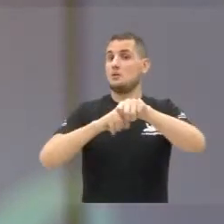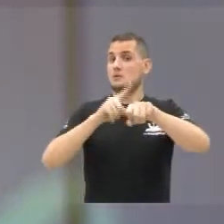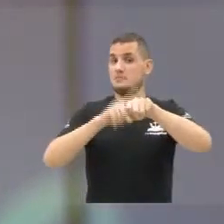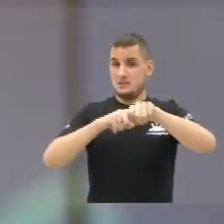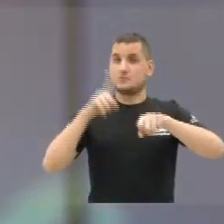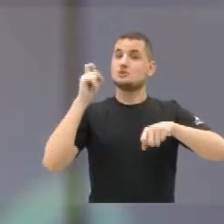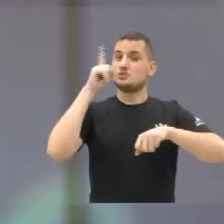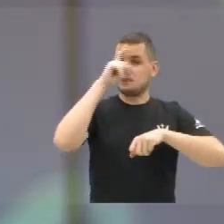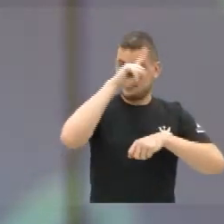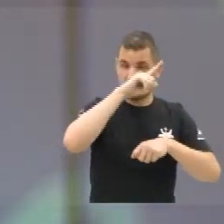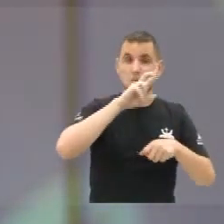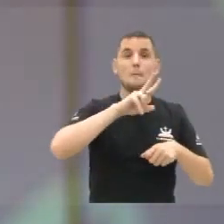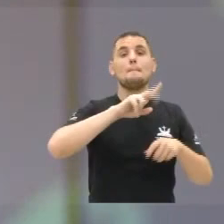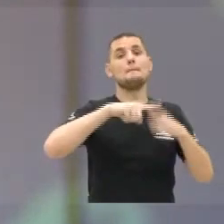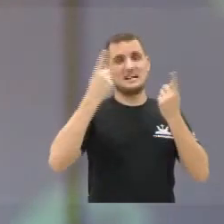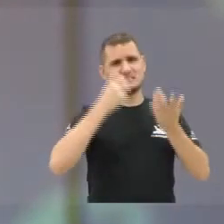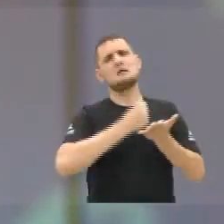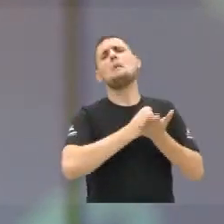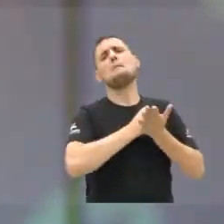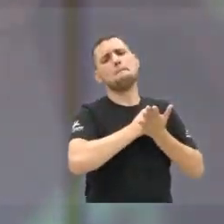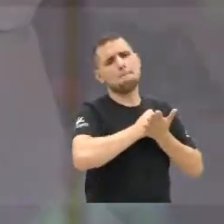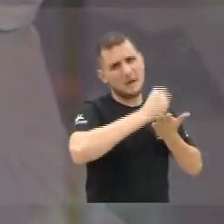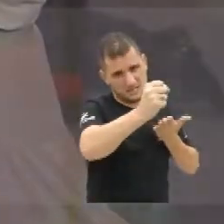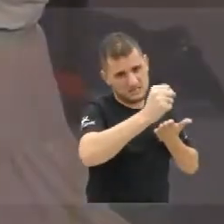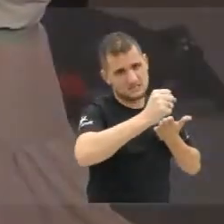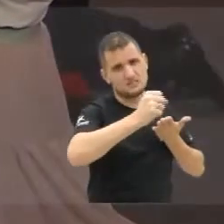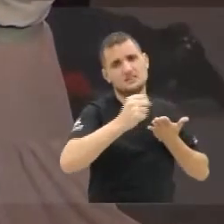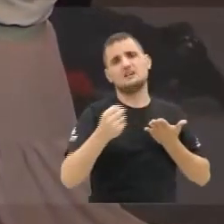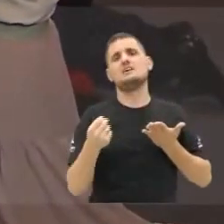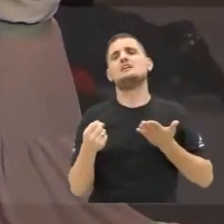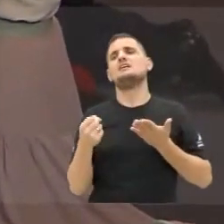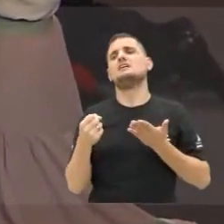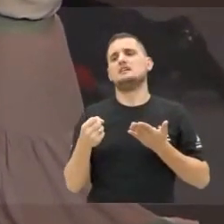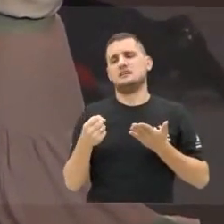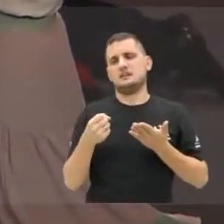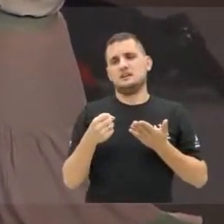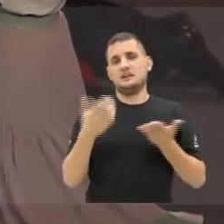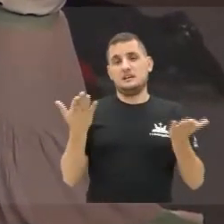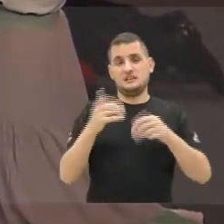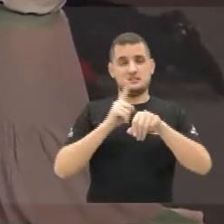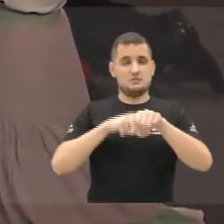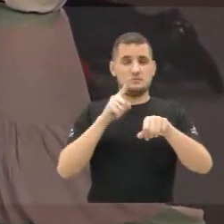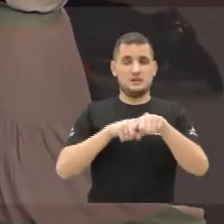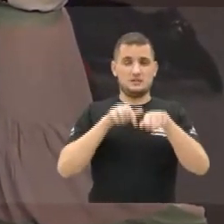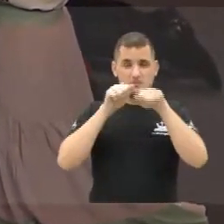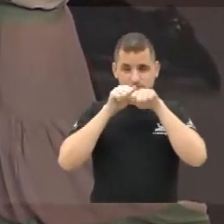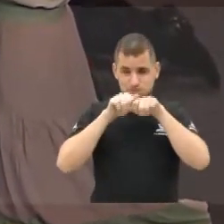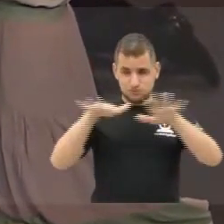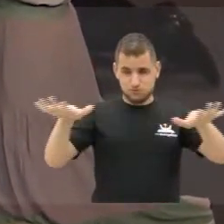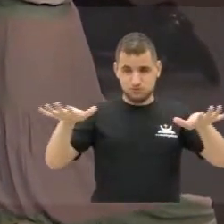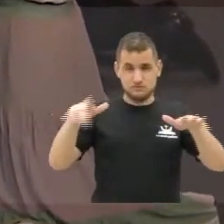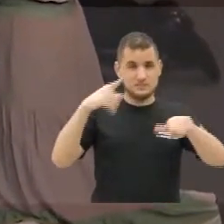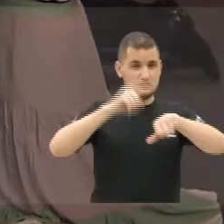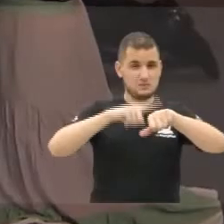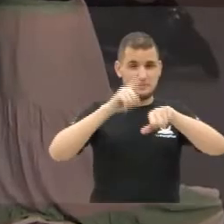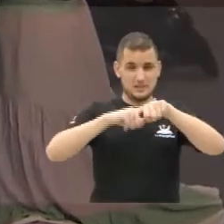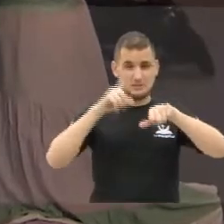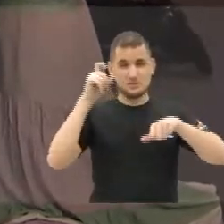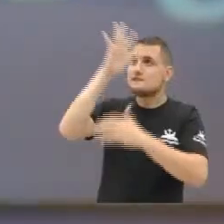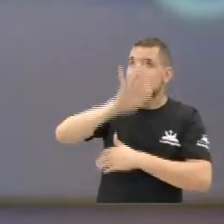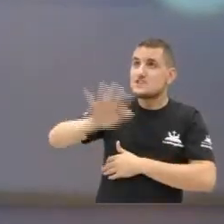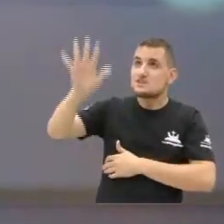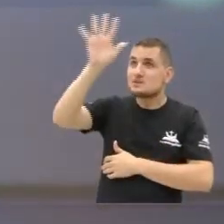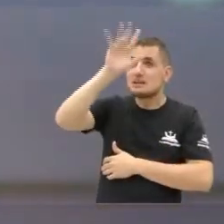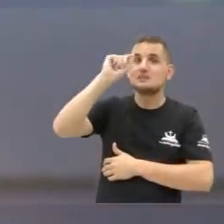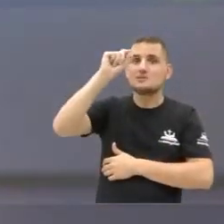vai passar. Esse tempo de padecimento, esse tempo de dificuldade financeira,